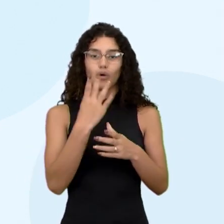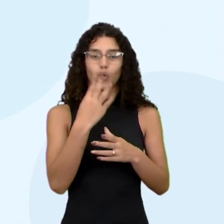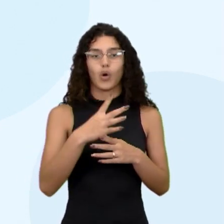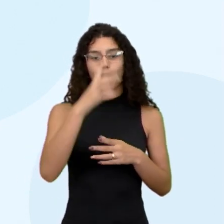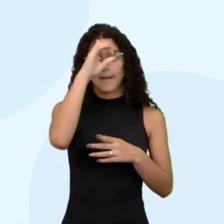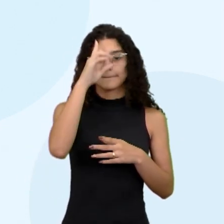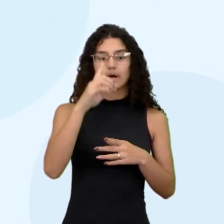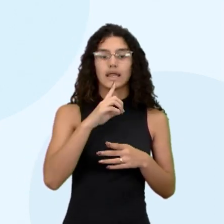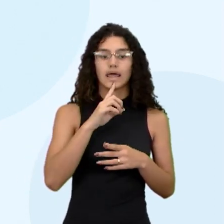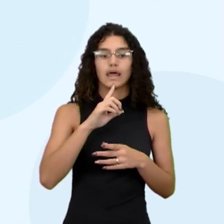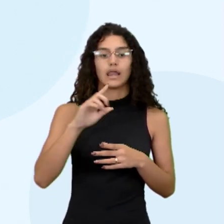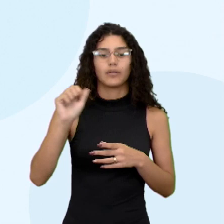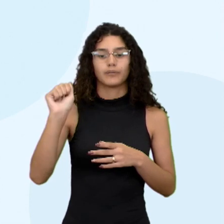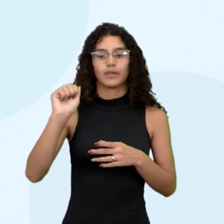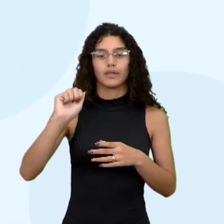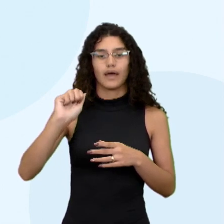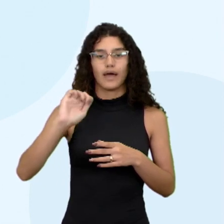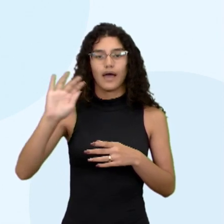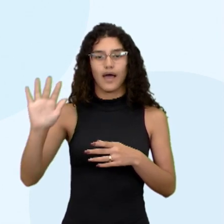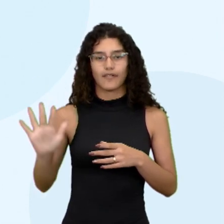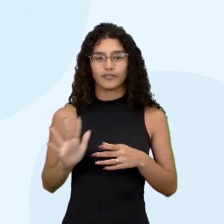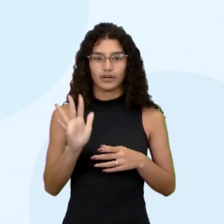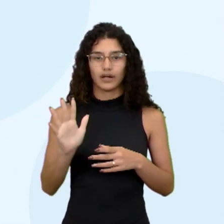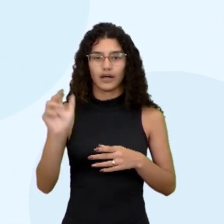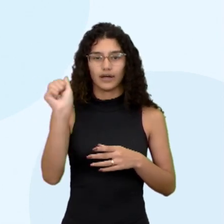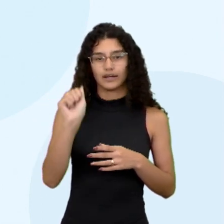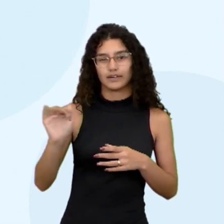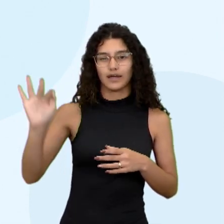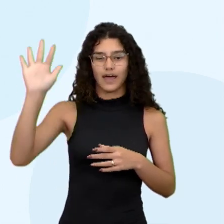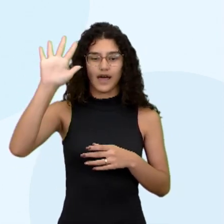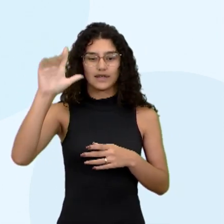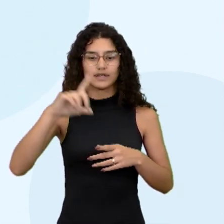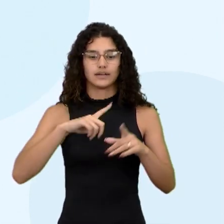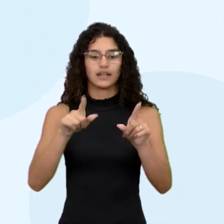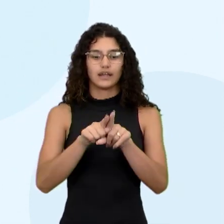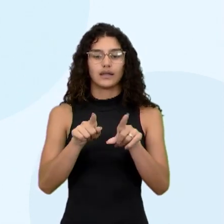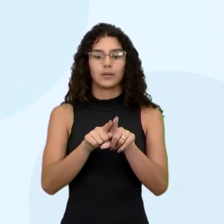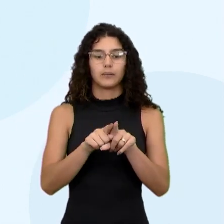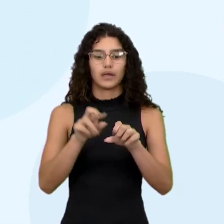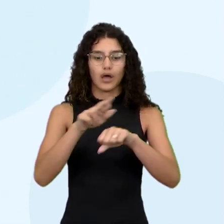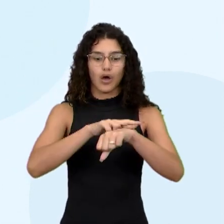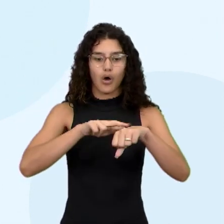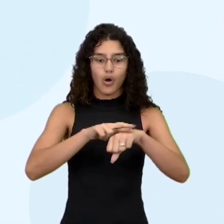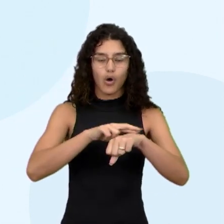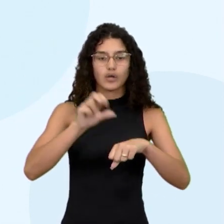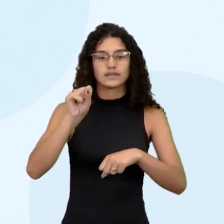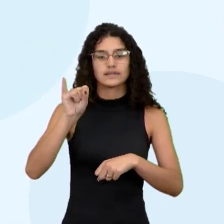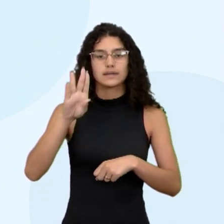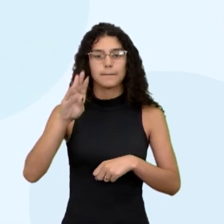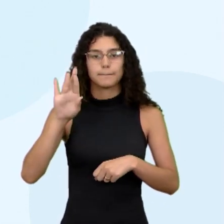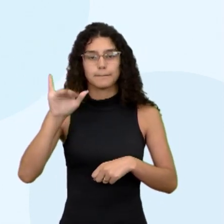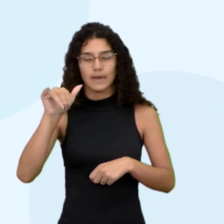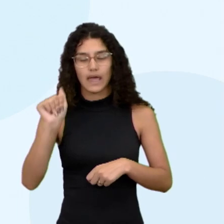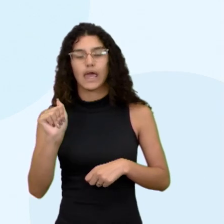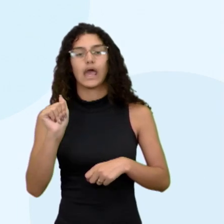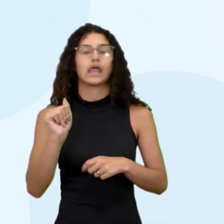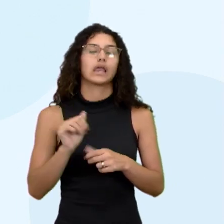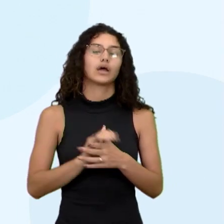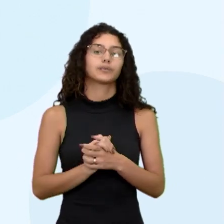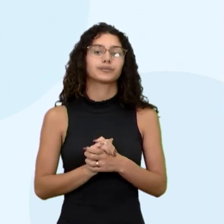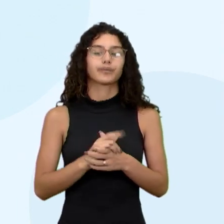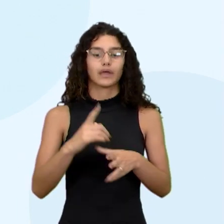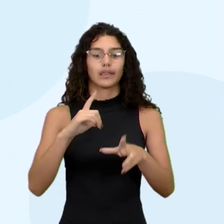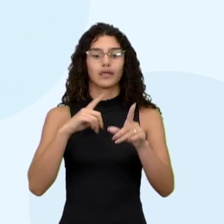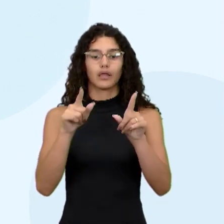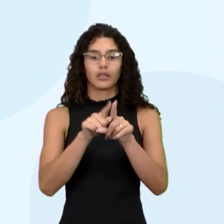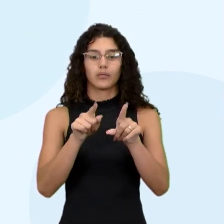aí da África e da Ásia, né? Nós temos a Sibéria lá em rosa, né, que hoje faz parte aí da região asiática lá mais